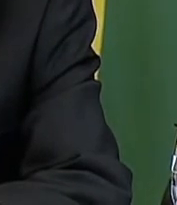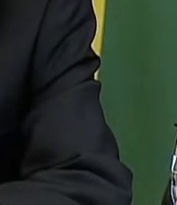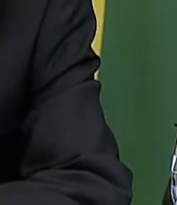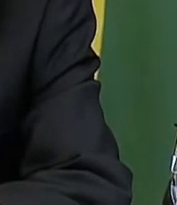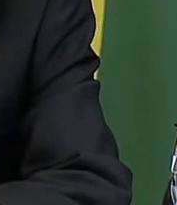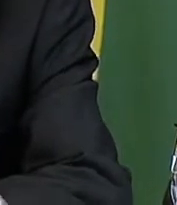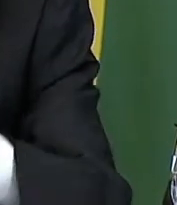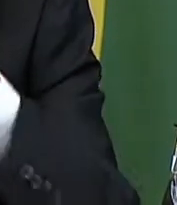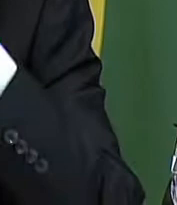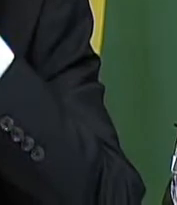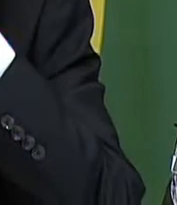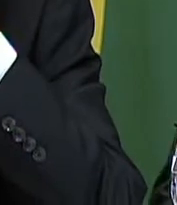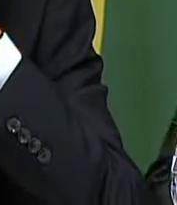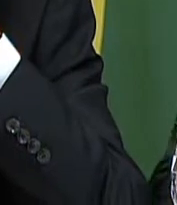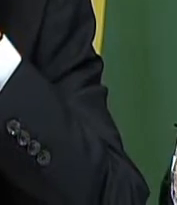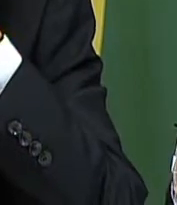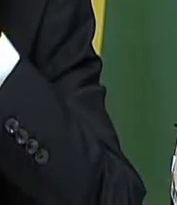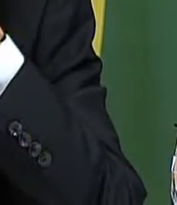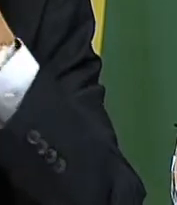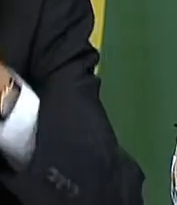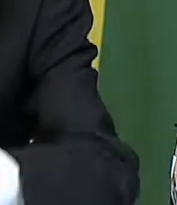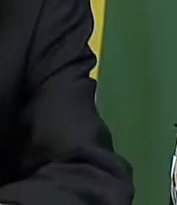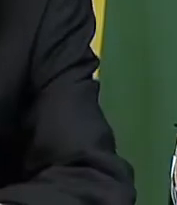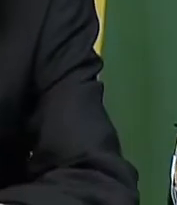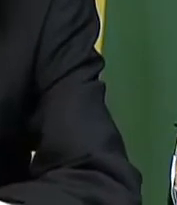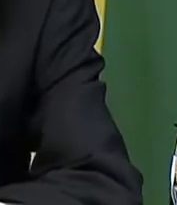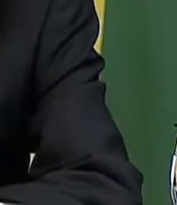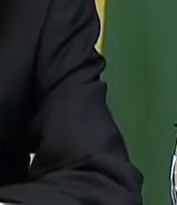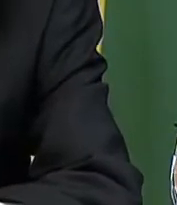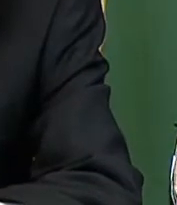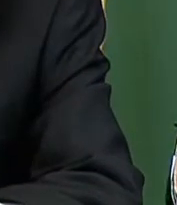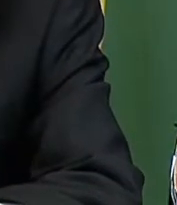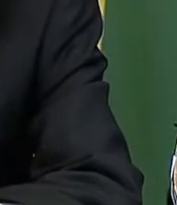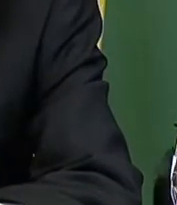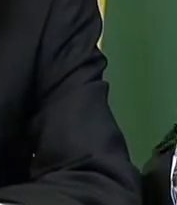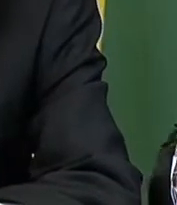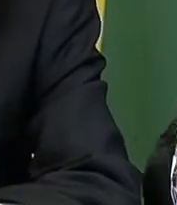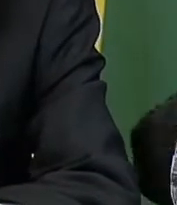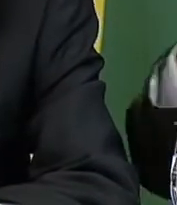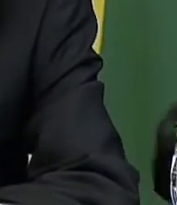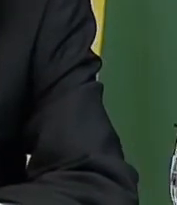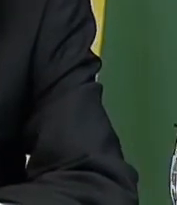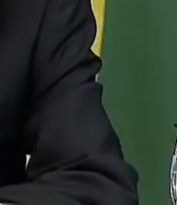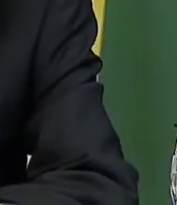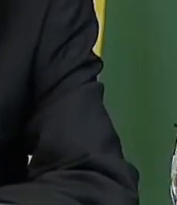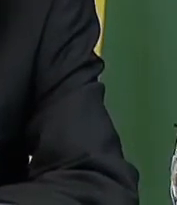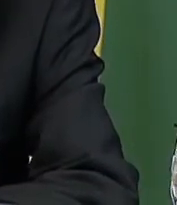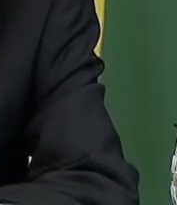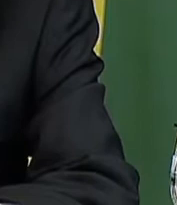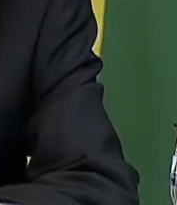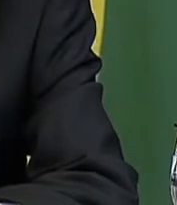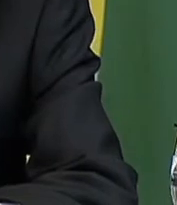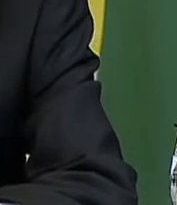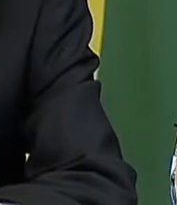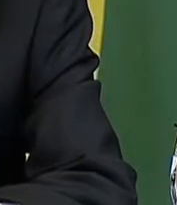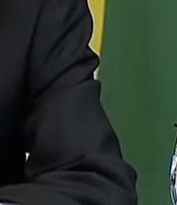2008, a partir de uma recomendação do Conselho Nacional de Política